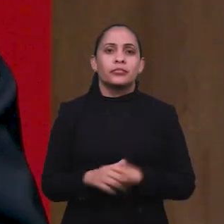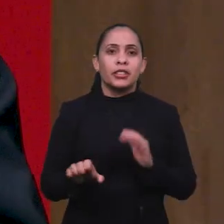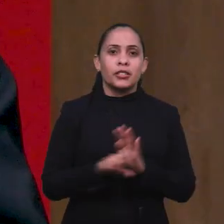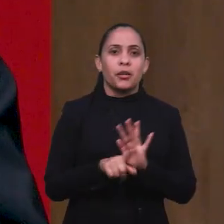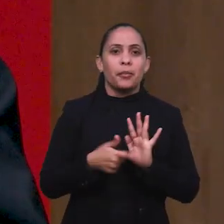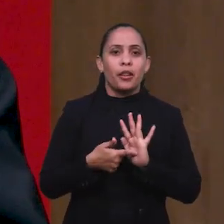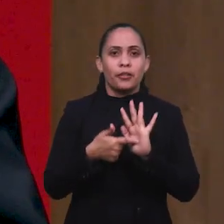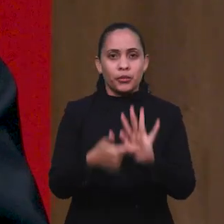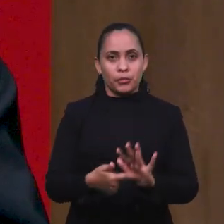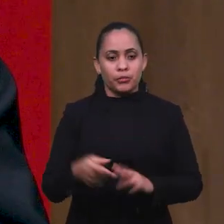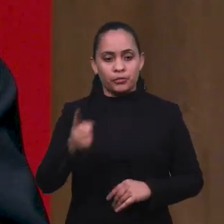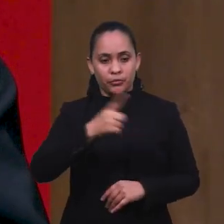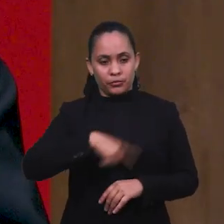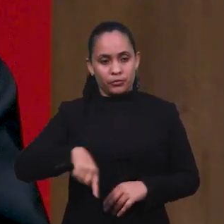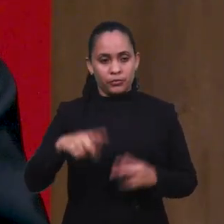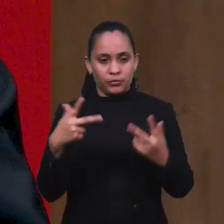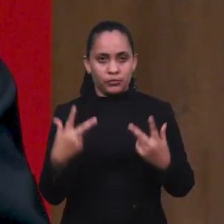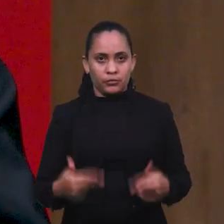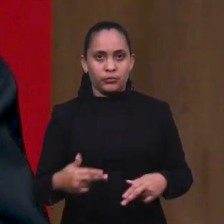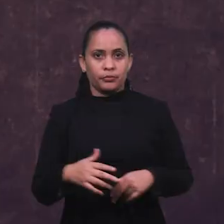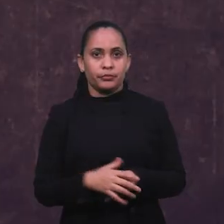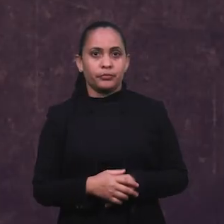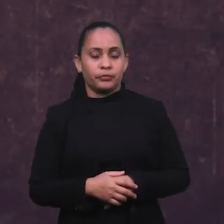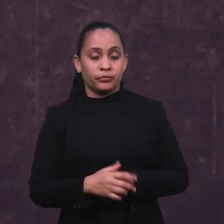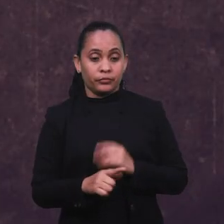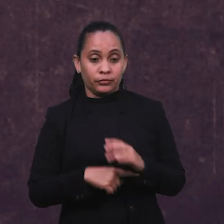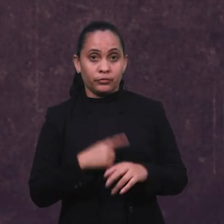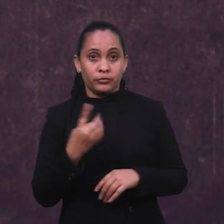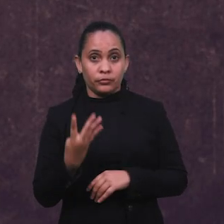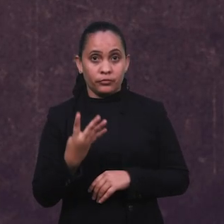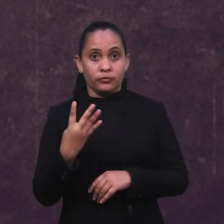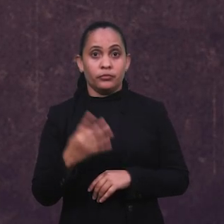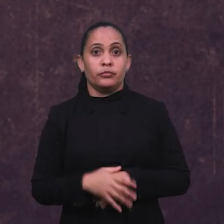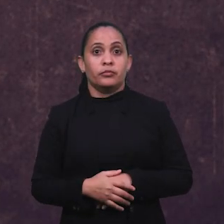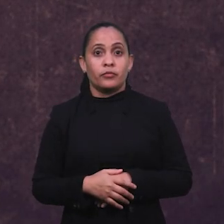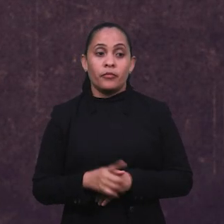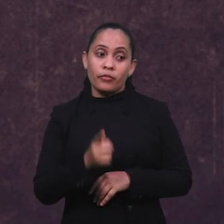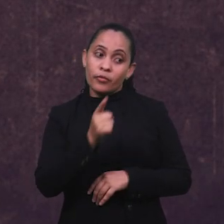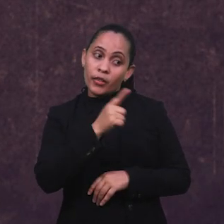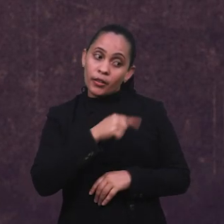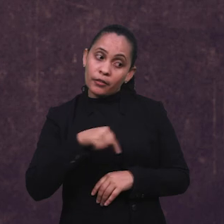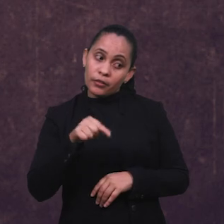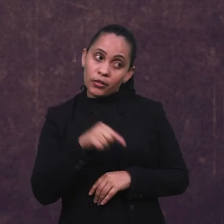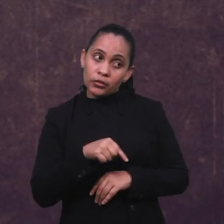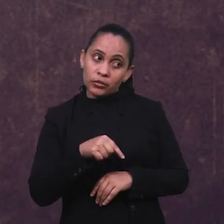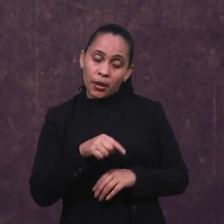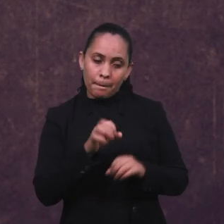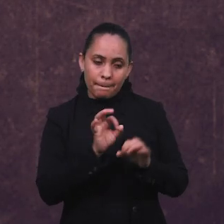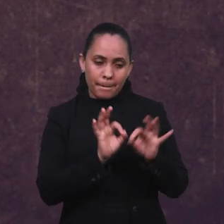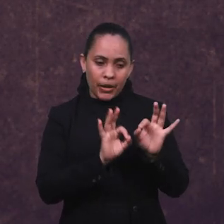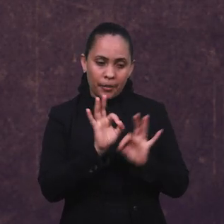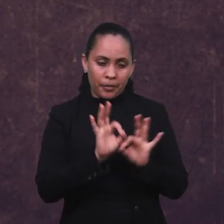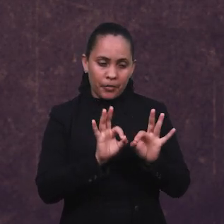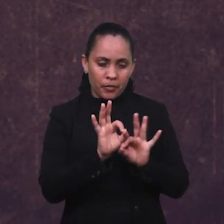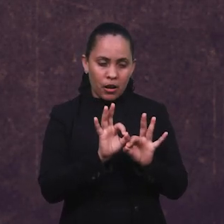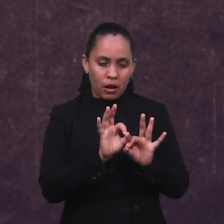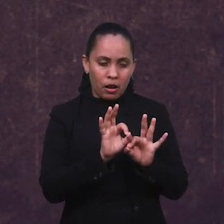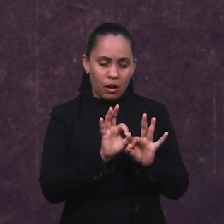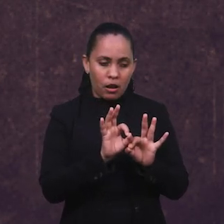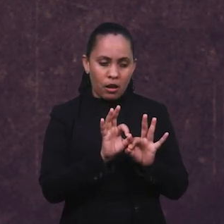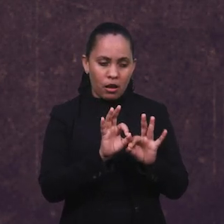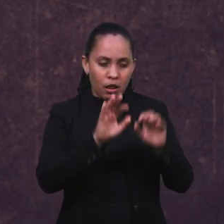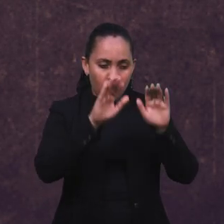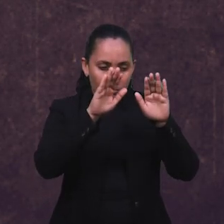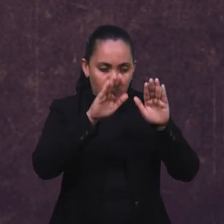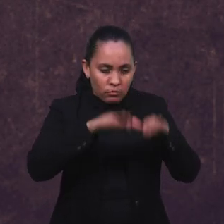não farás, Êxodo 20, verso 4, não farás para ti imagem de escultura, nem alguma semelhança